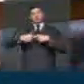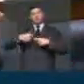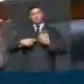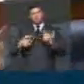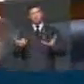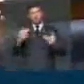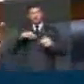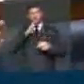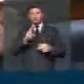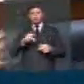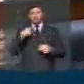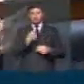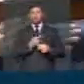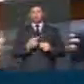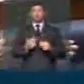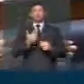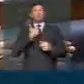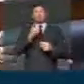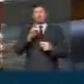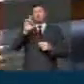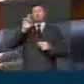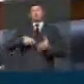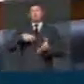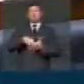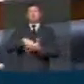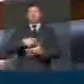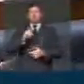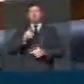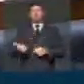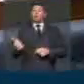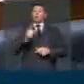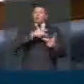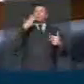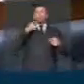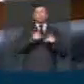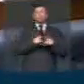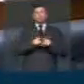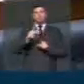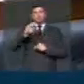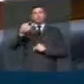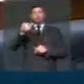sexual. Então, a resposta não pode ficar só no direito penal, tem que ir para outras políticas. PSOL...